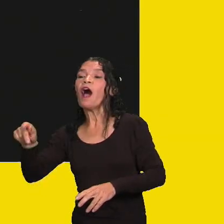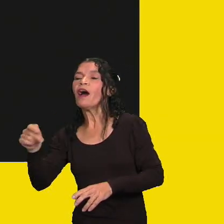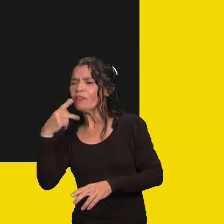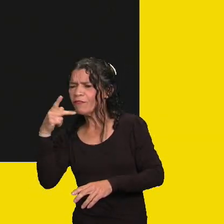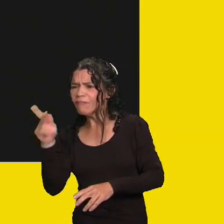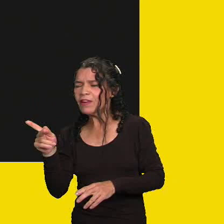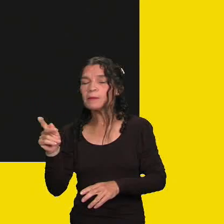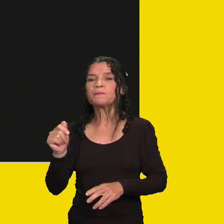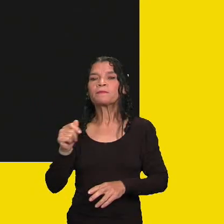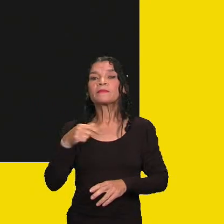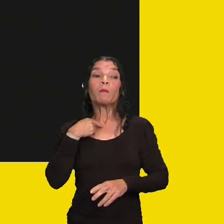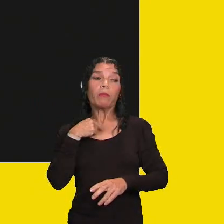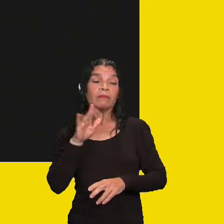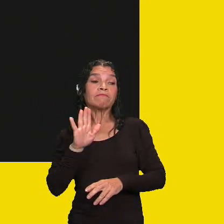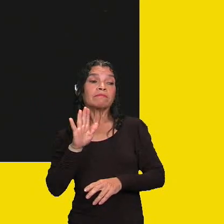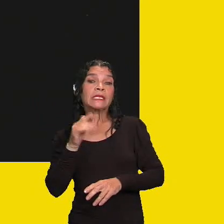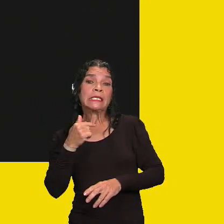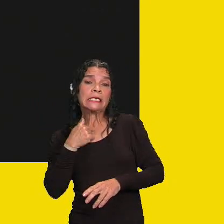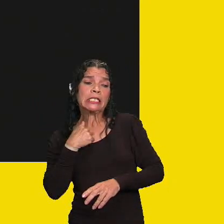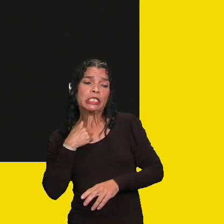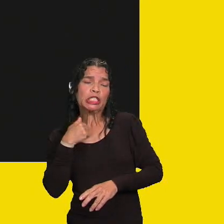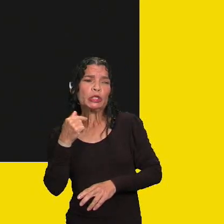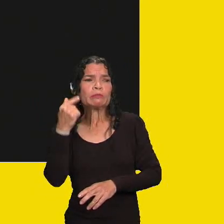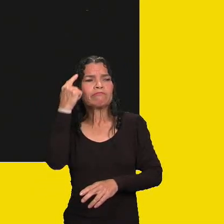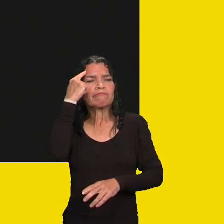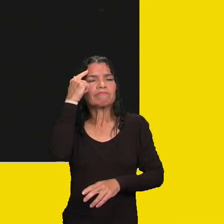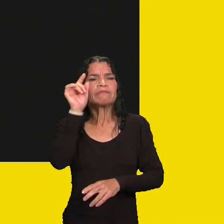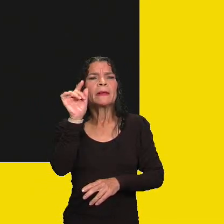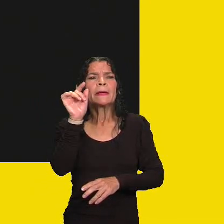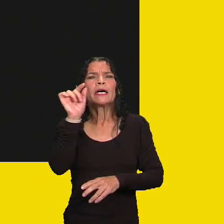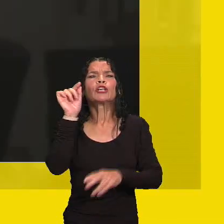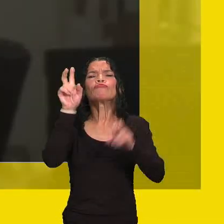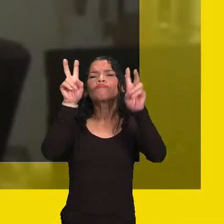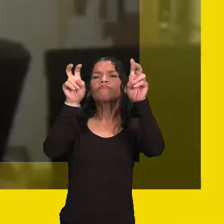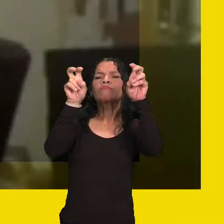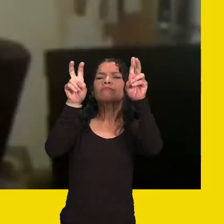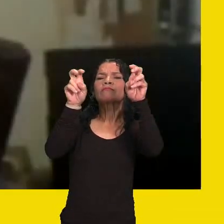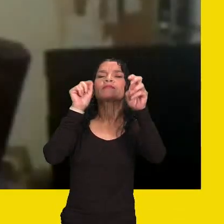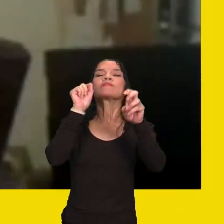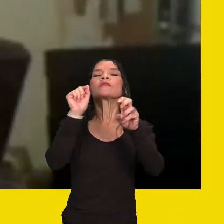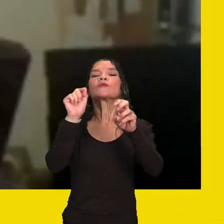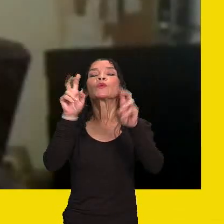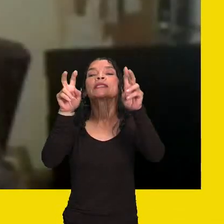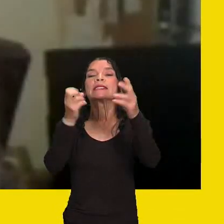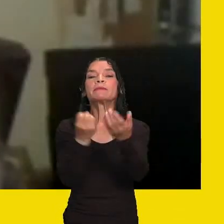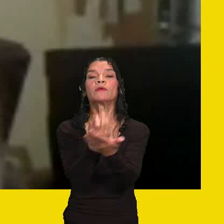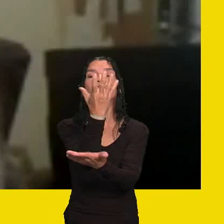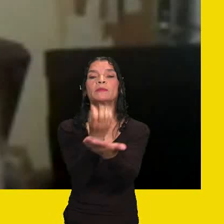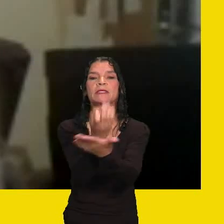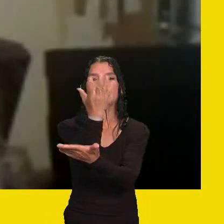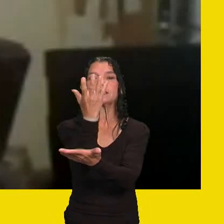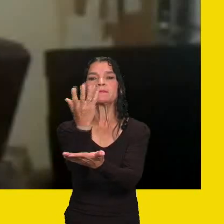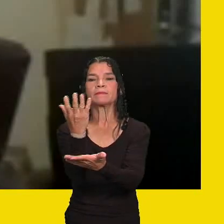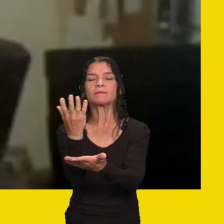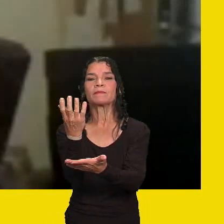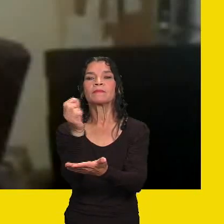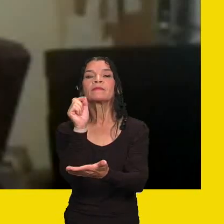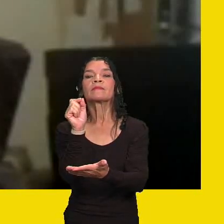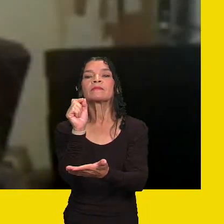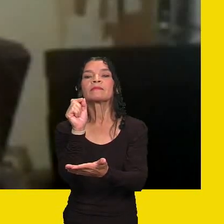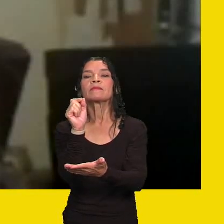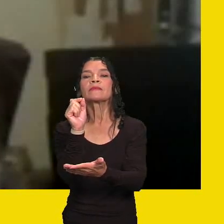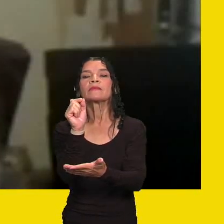sua fala, eu vou trazer uma citação do Freire justamente sobre a alfabetização. Ele diz